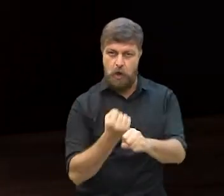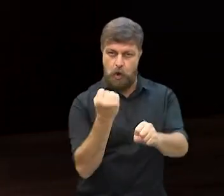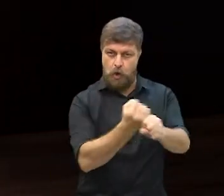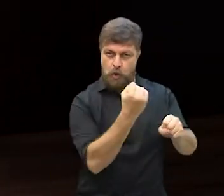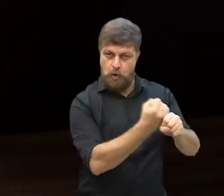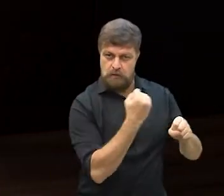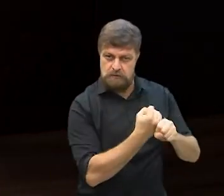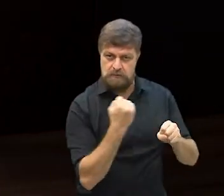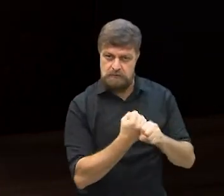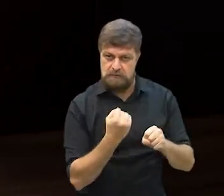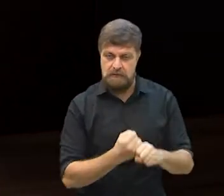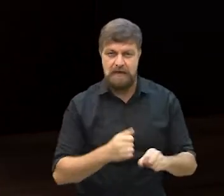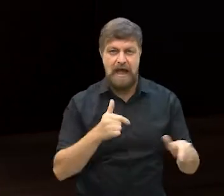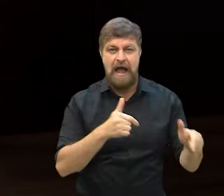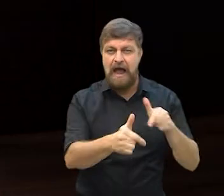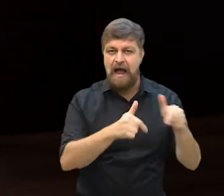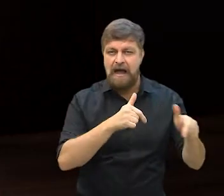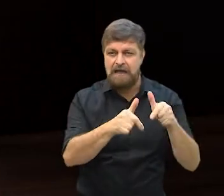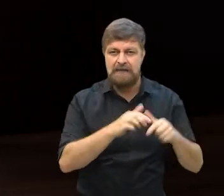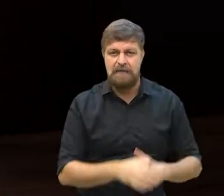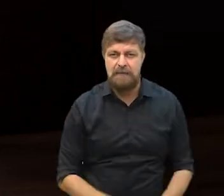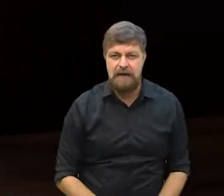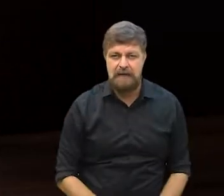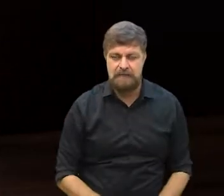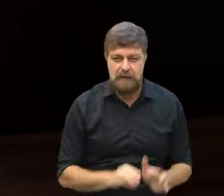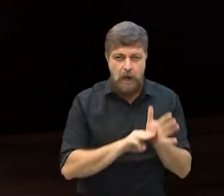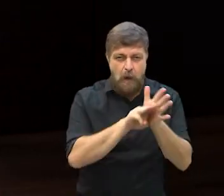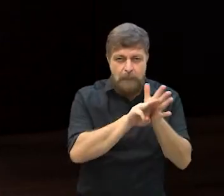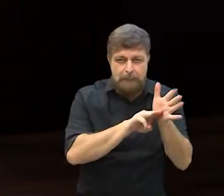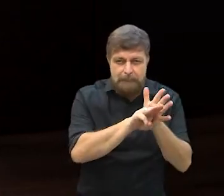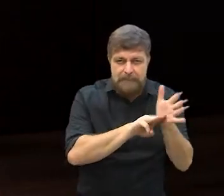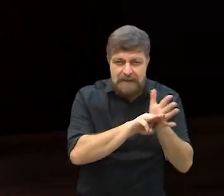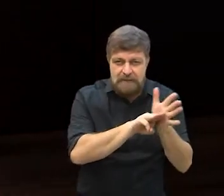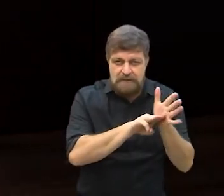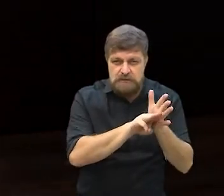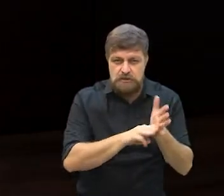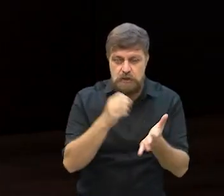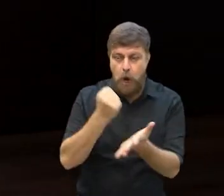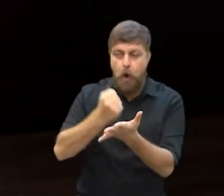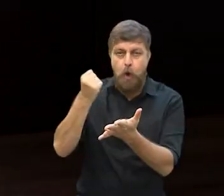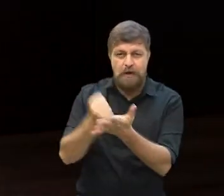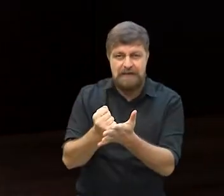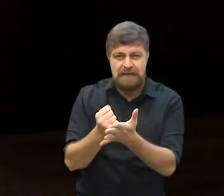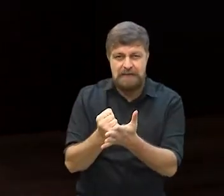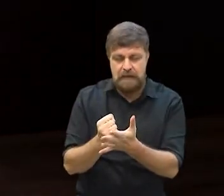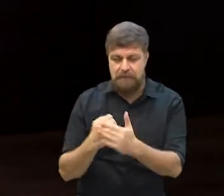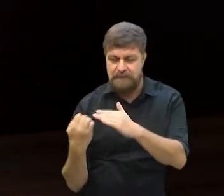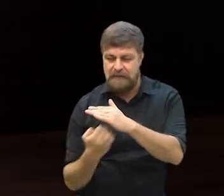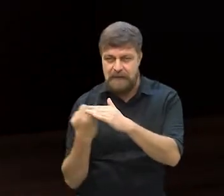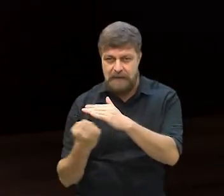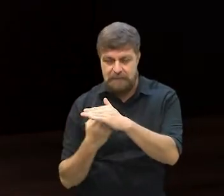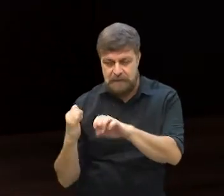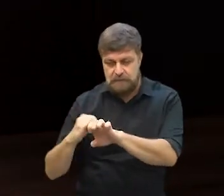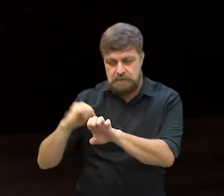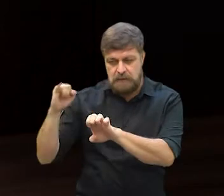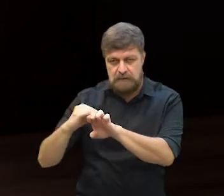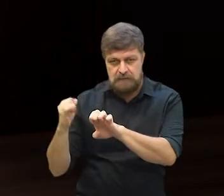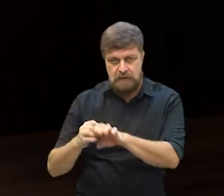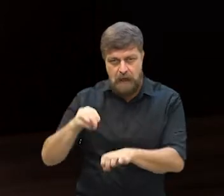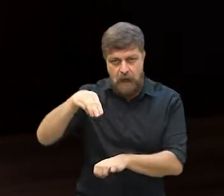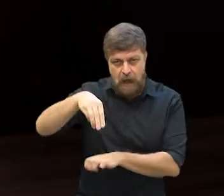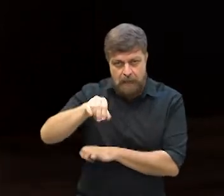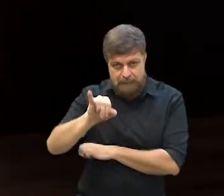em construções e trabalha aí numa metodologia de contratar